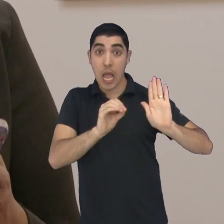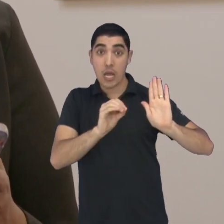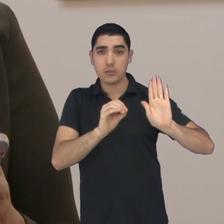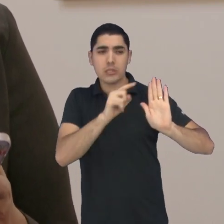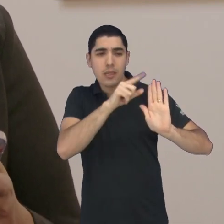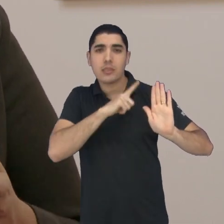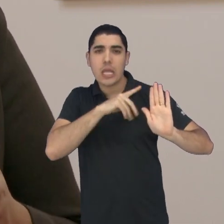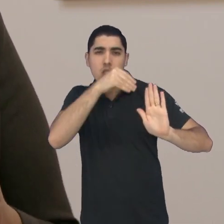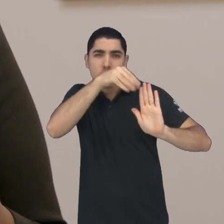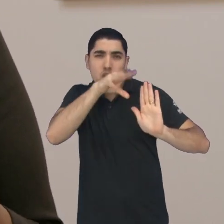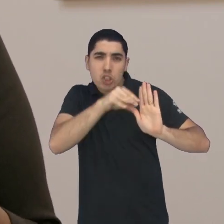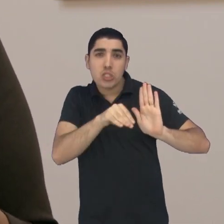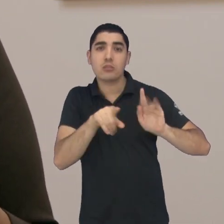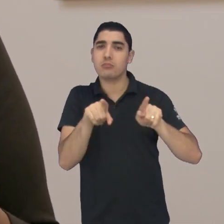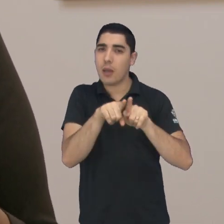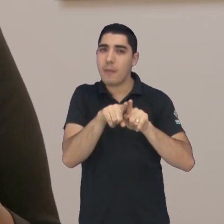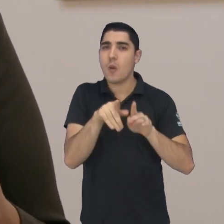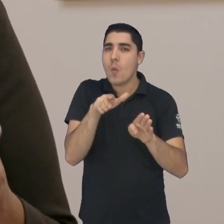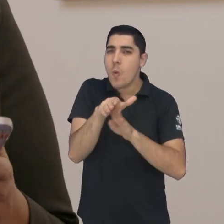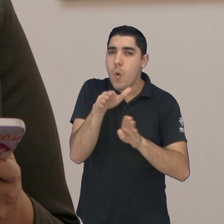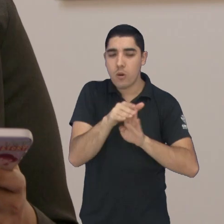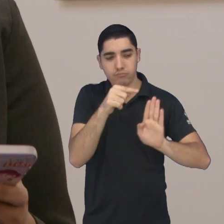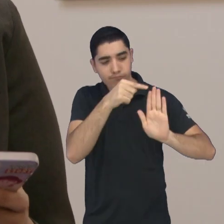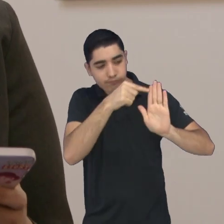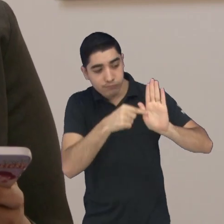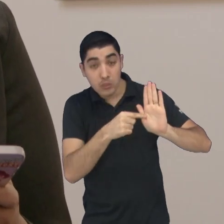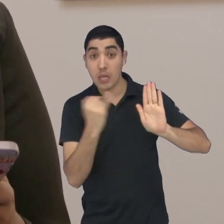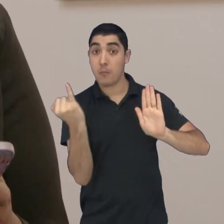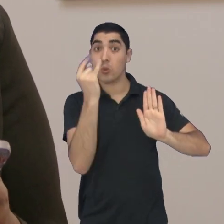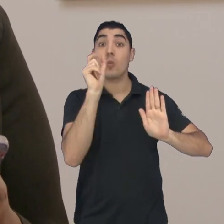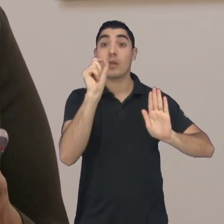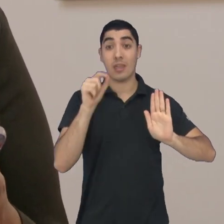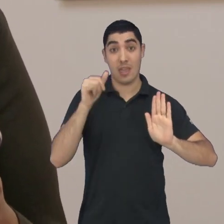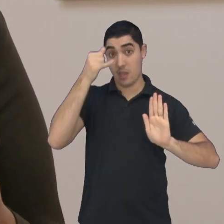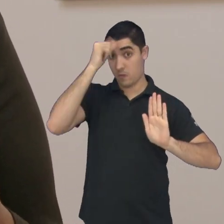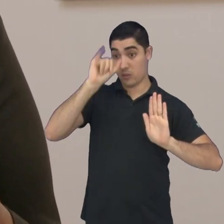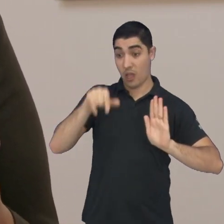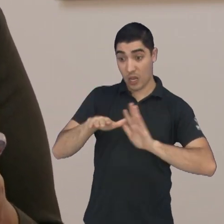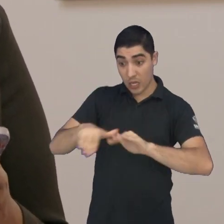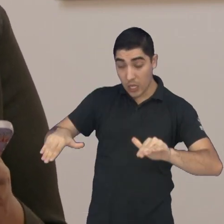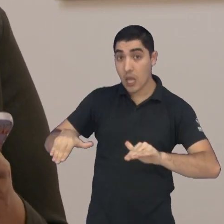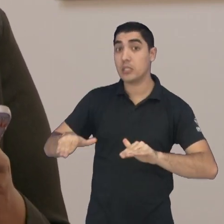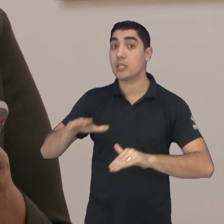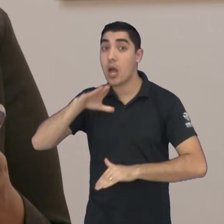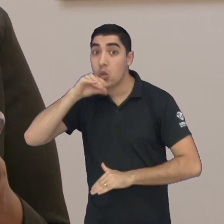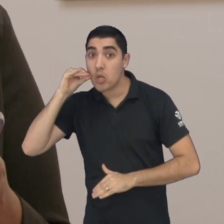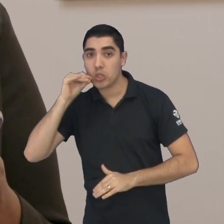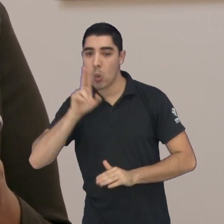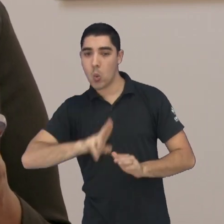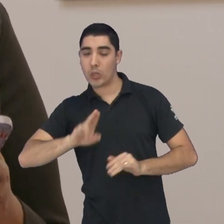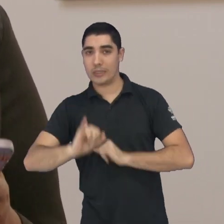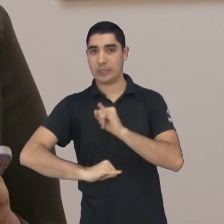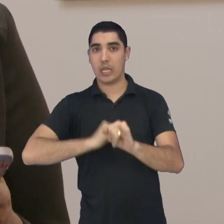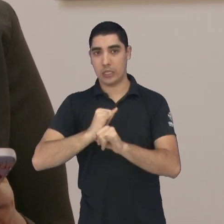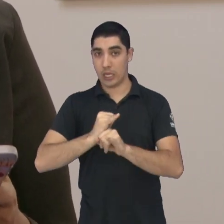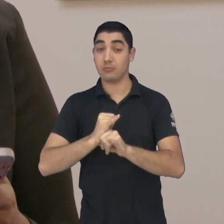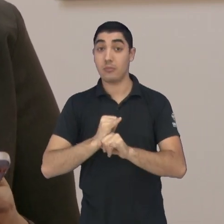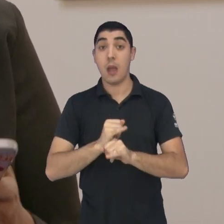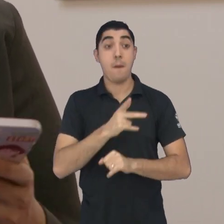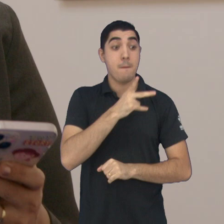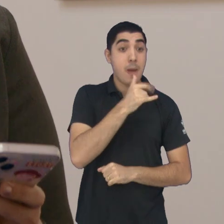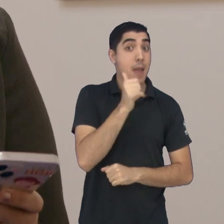algumas orientações também que são consideradas fatores de risco para as crianças e adolescentes que os pais precisam ficar de olho.